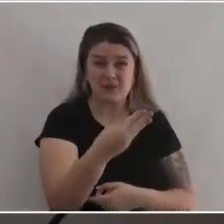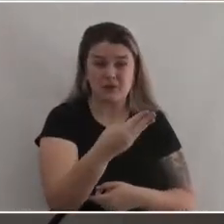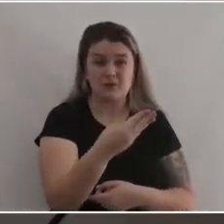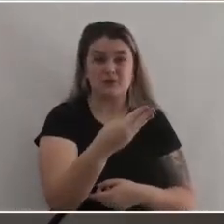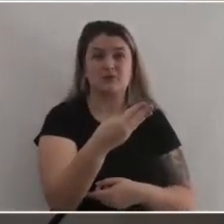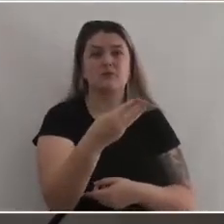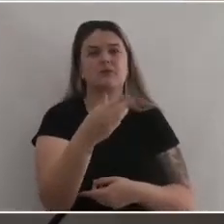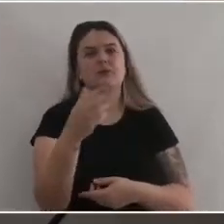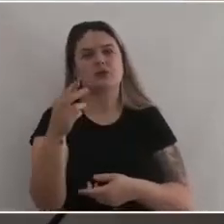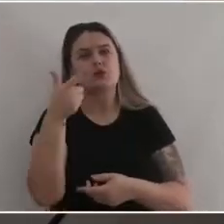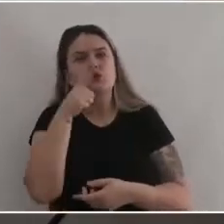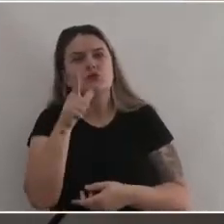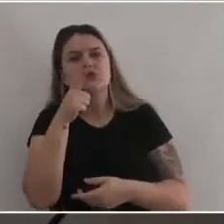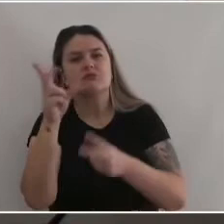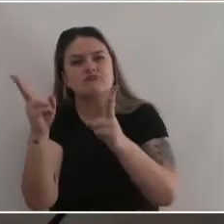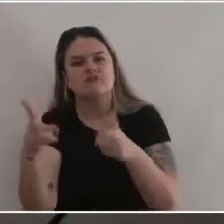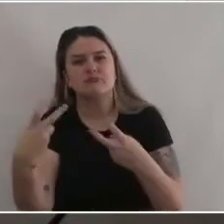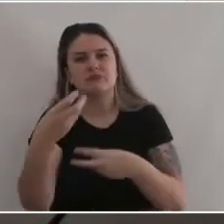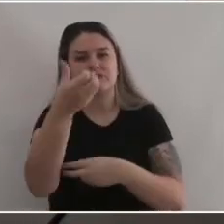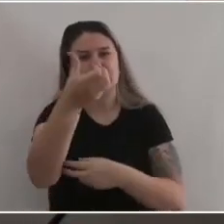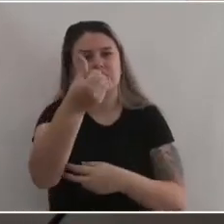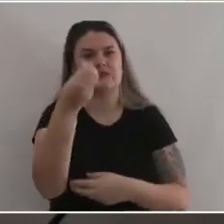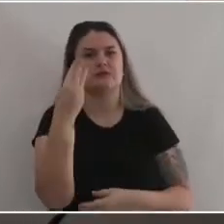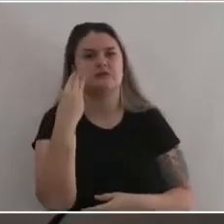3.417.000 e o arrecadado foram